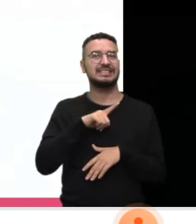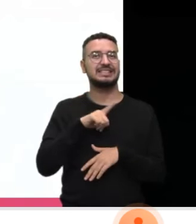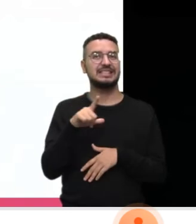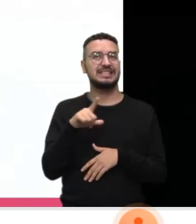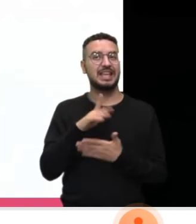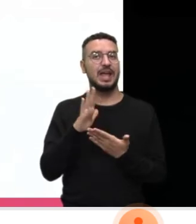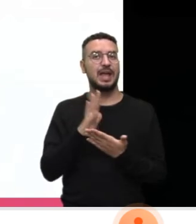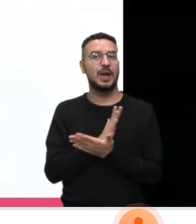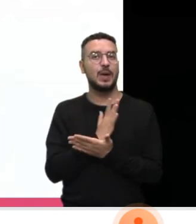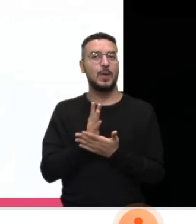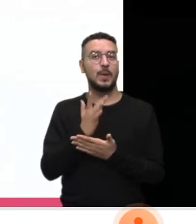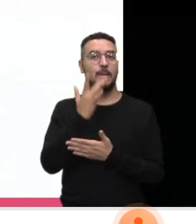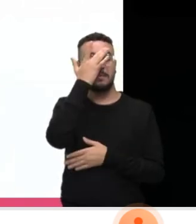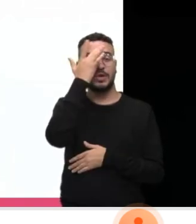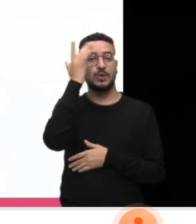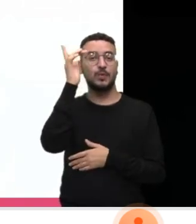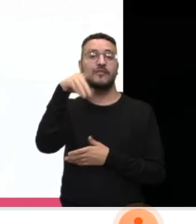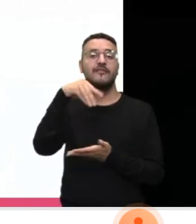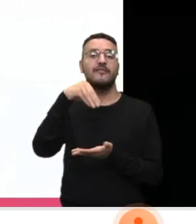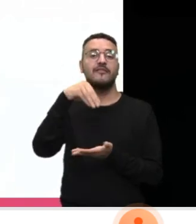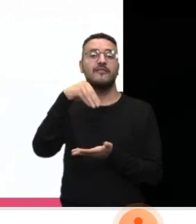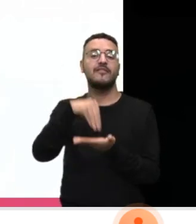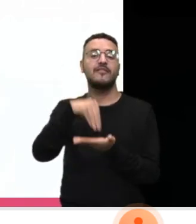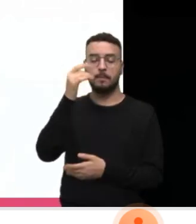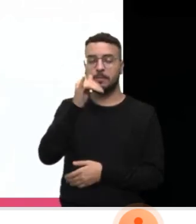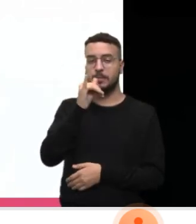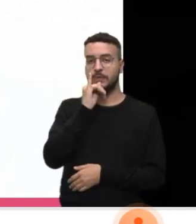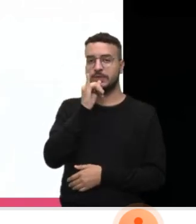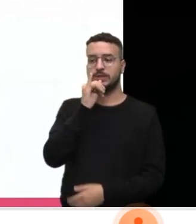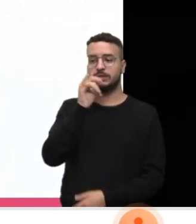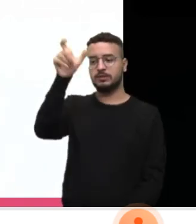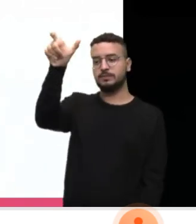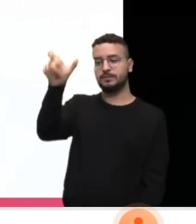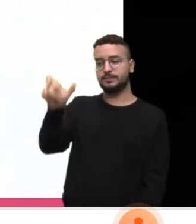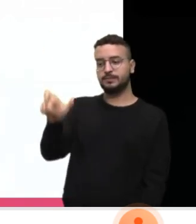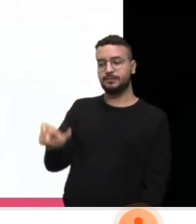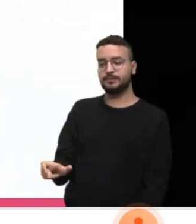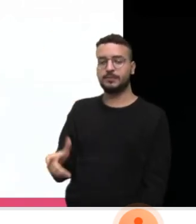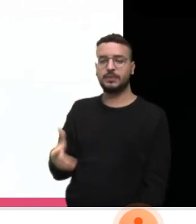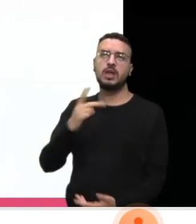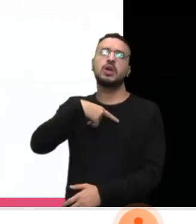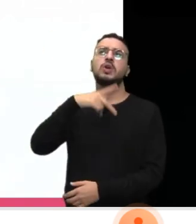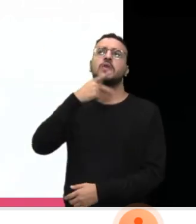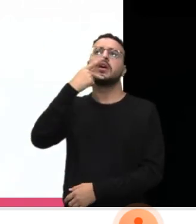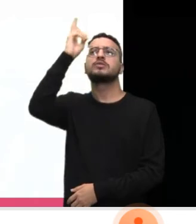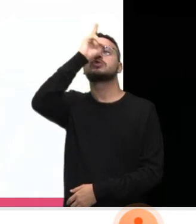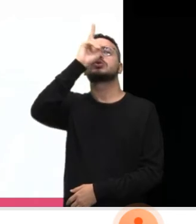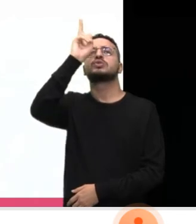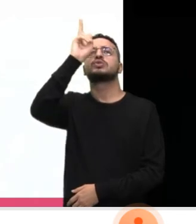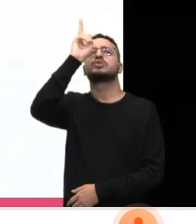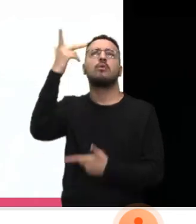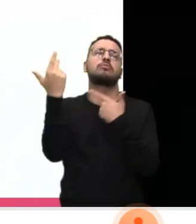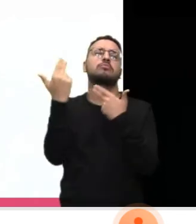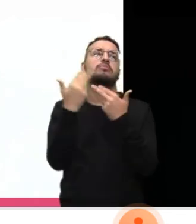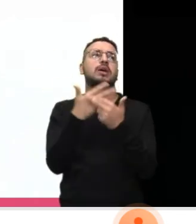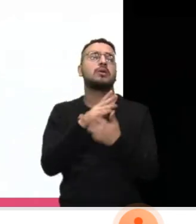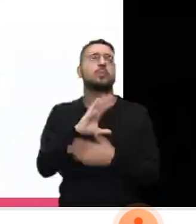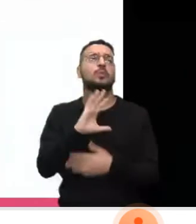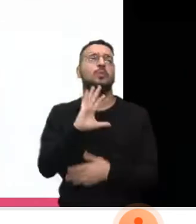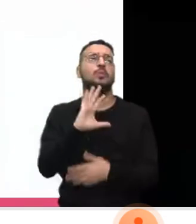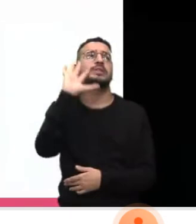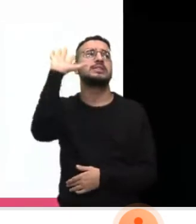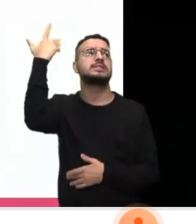ele está ausente, tá? Então, eu estou contando uma história, estou falando de algo que aconteceu, e eu